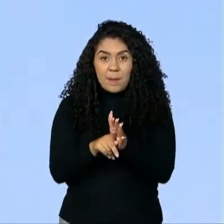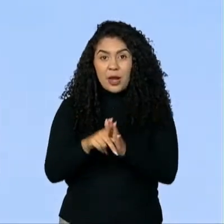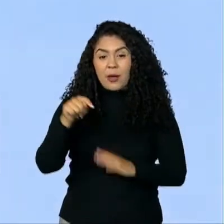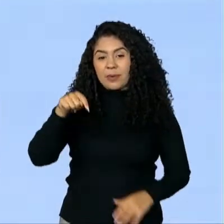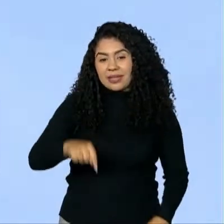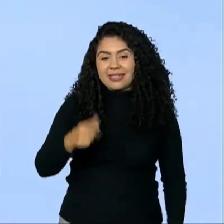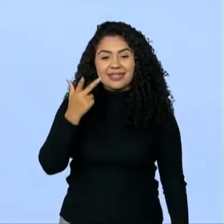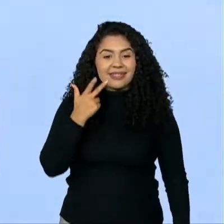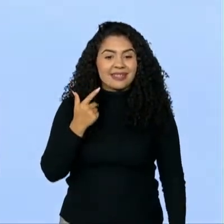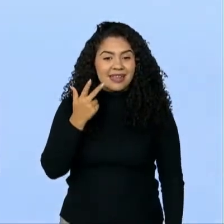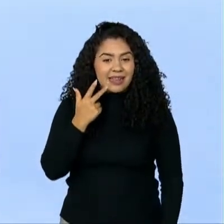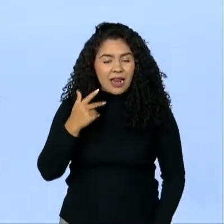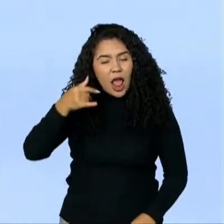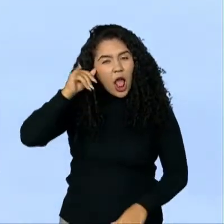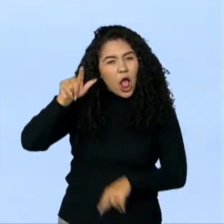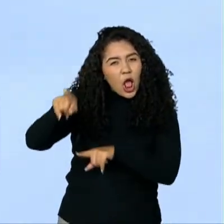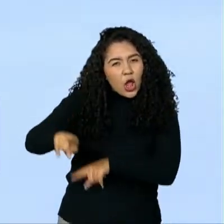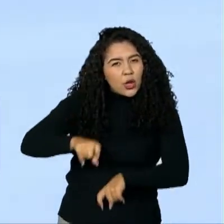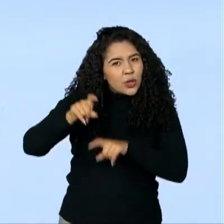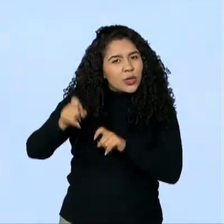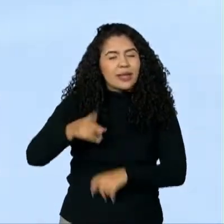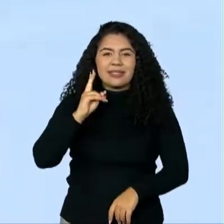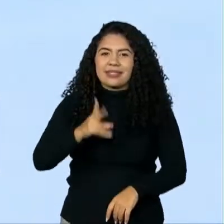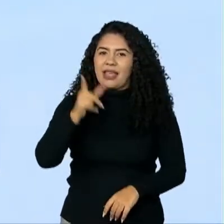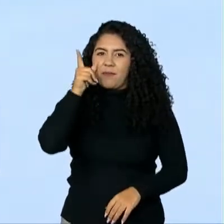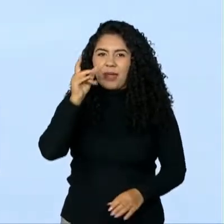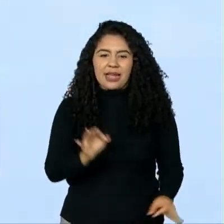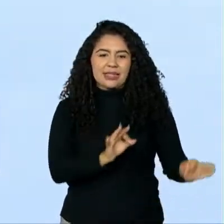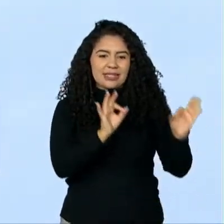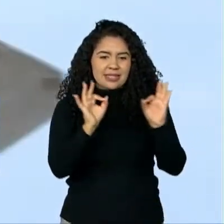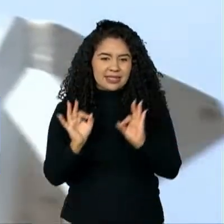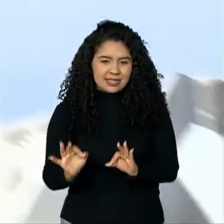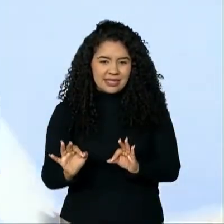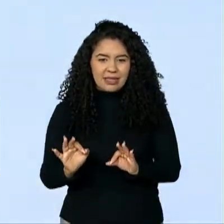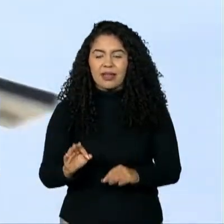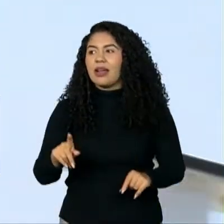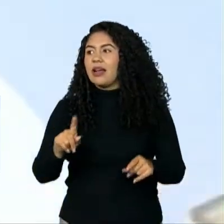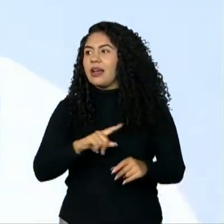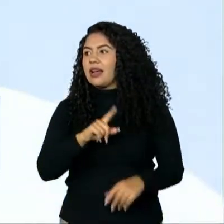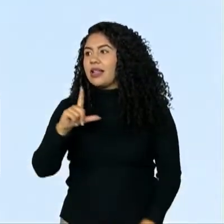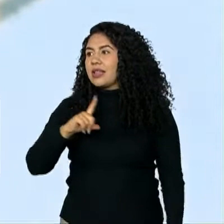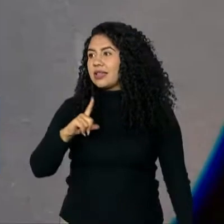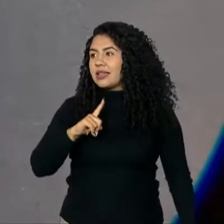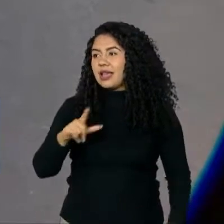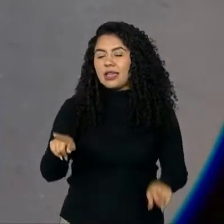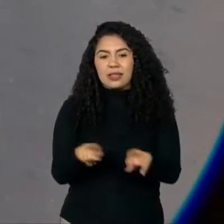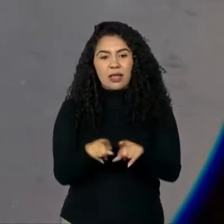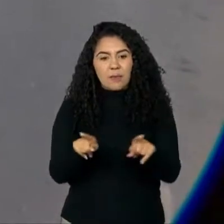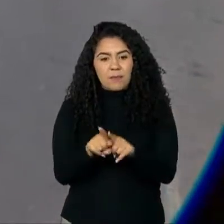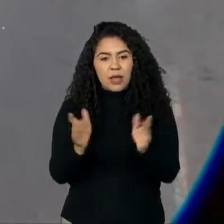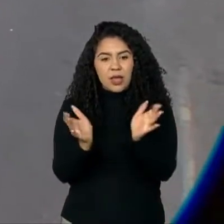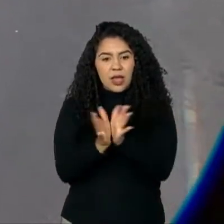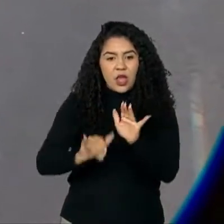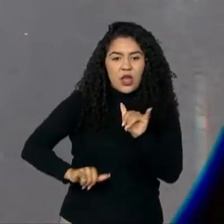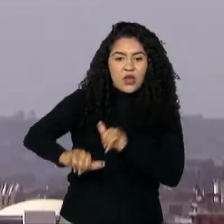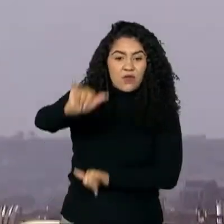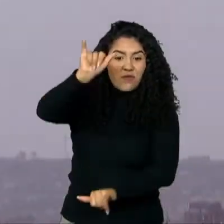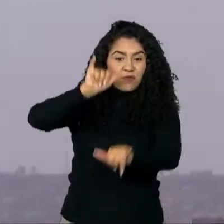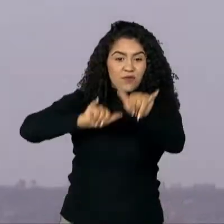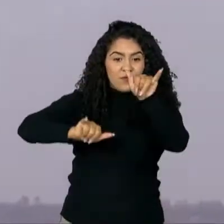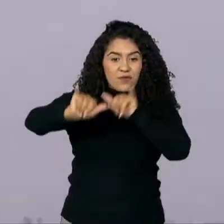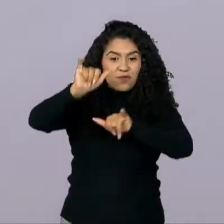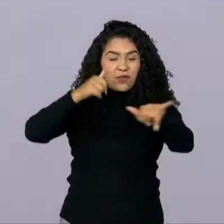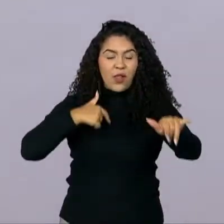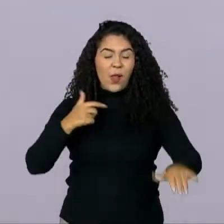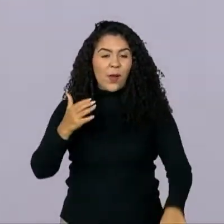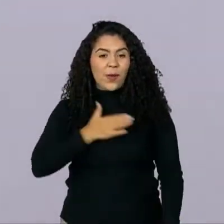Ceará. Todos os anos assisto no canal Gov. Karine, olha a Esquadrilha da Fumaça, eu gosto muito. Isso, Vanessa, a